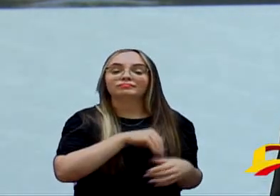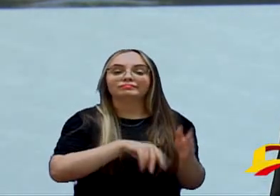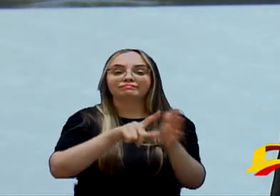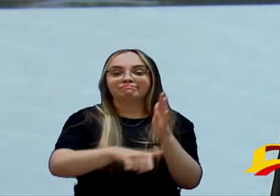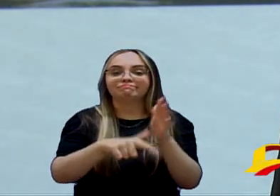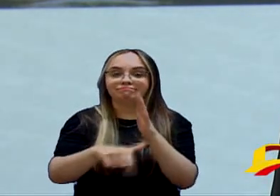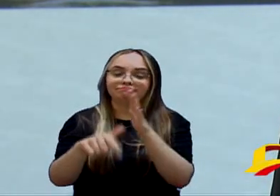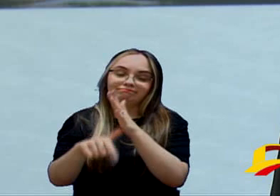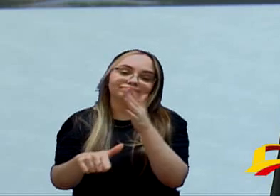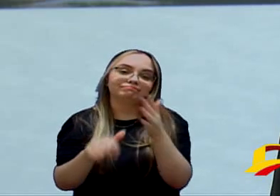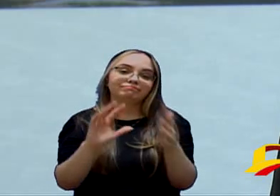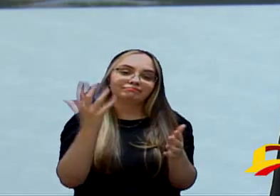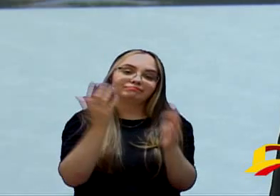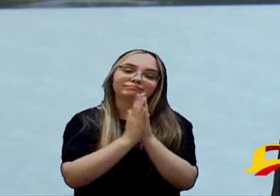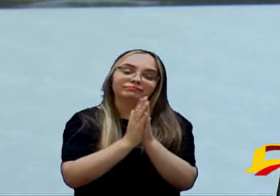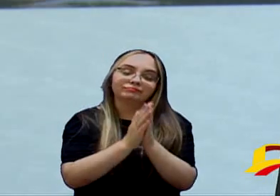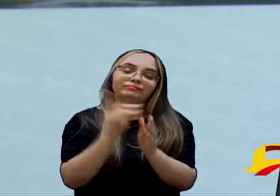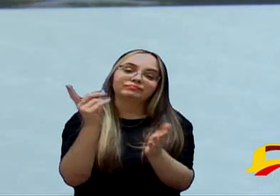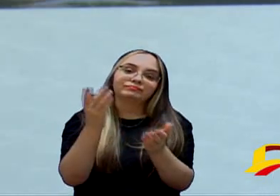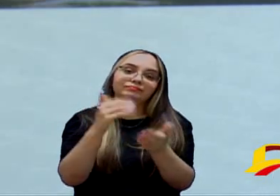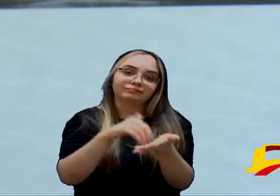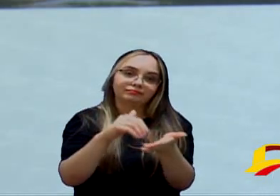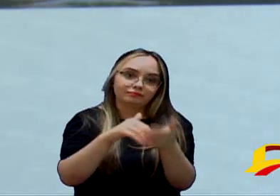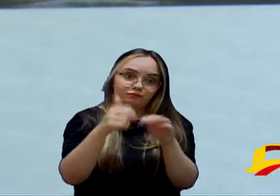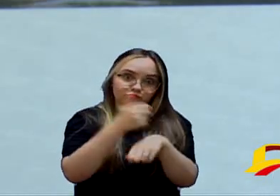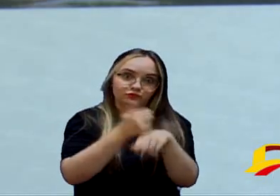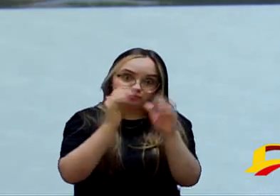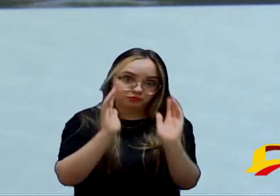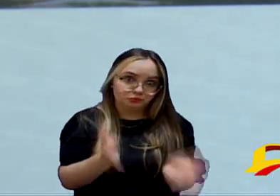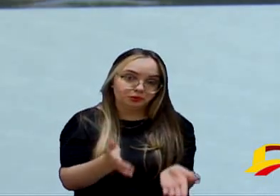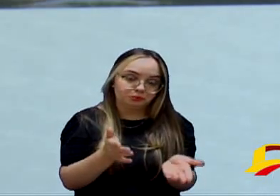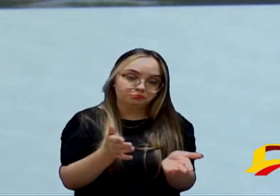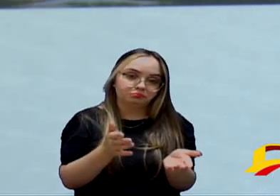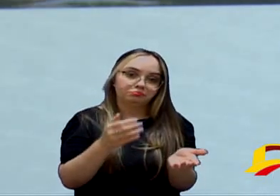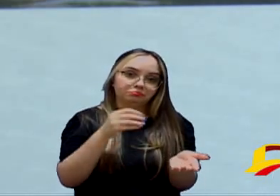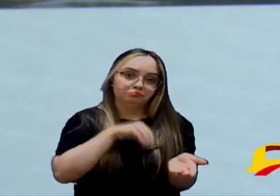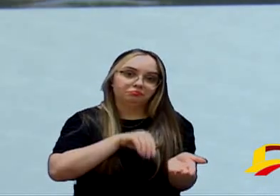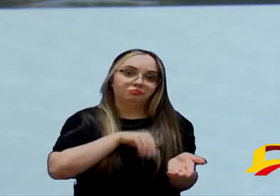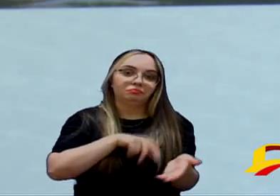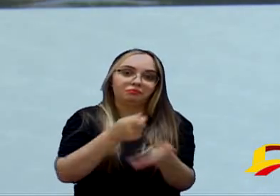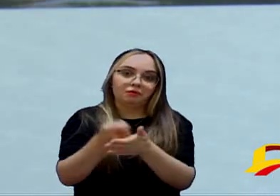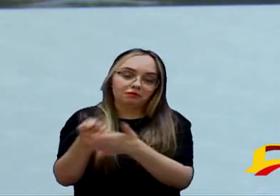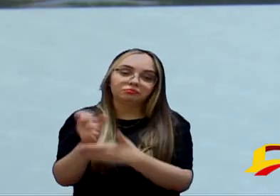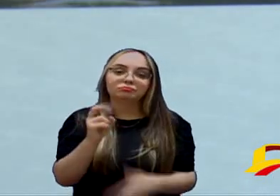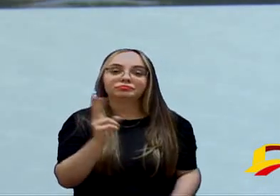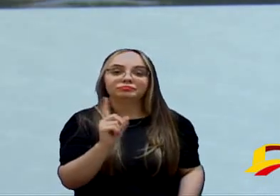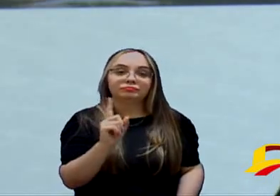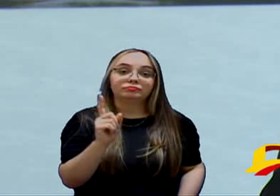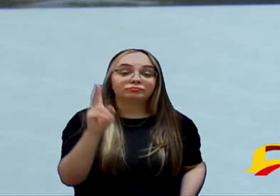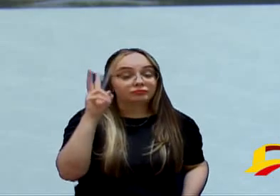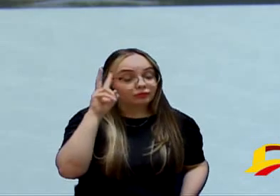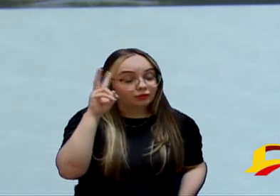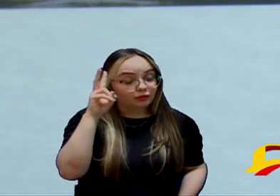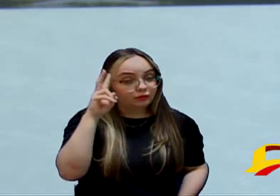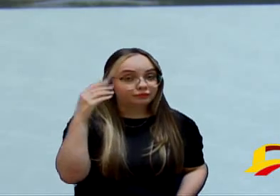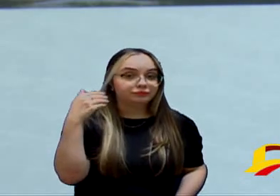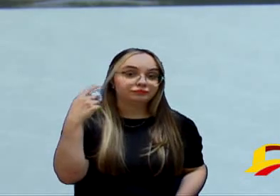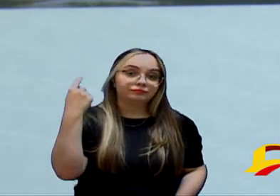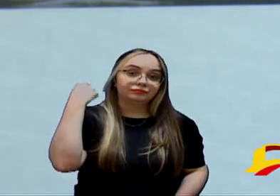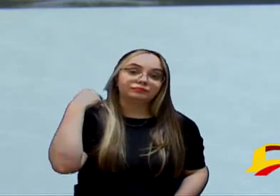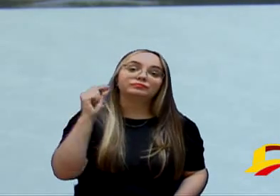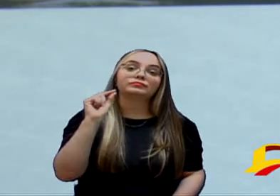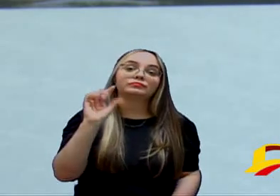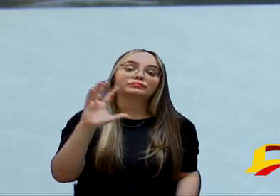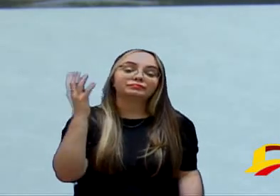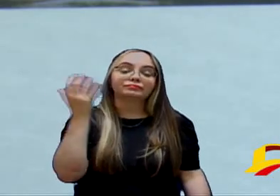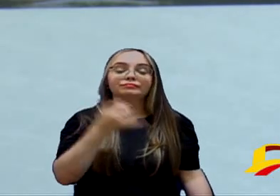atrasados já foi resolvido as questão da UPA e na segunda-feira agora nós tivemos um fato